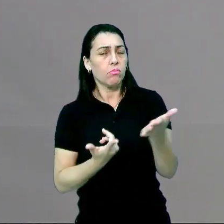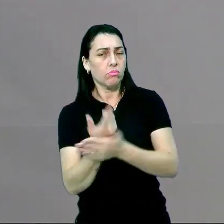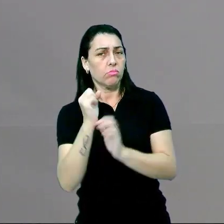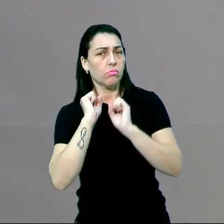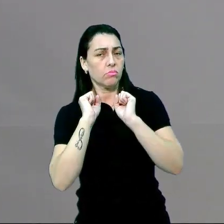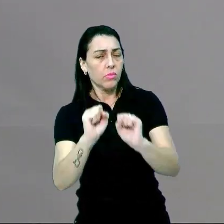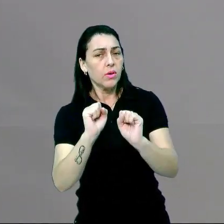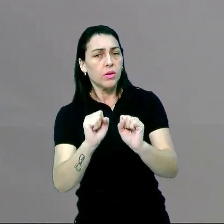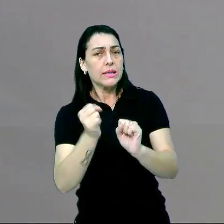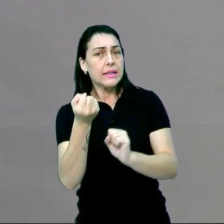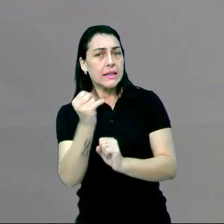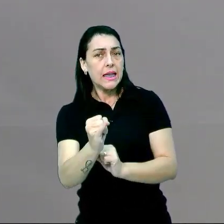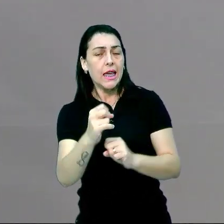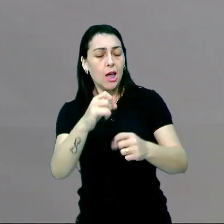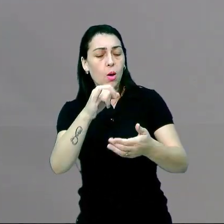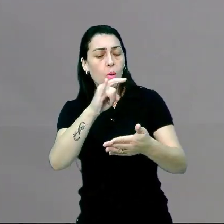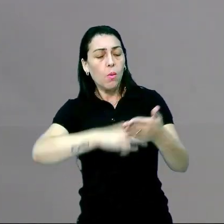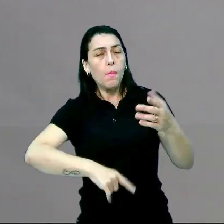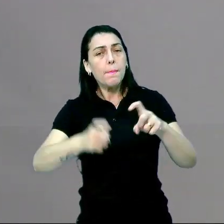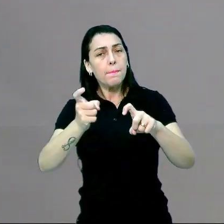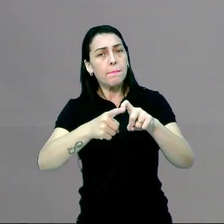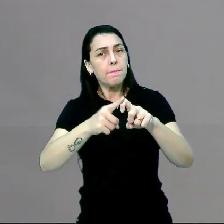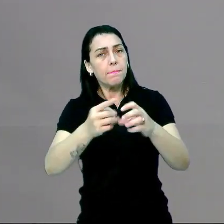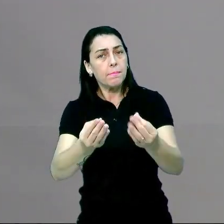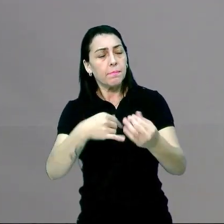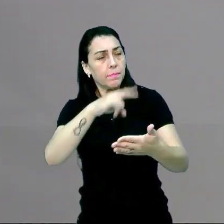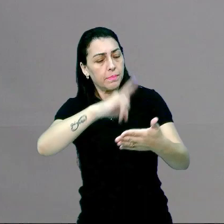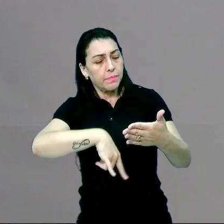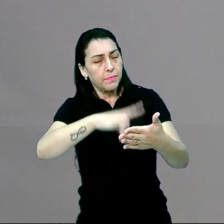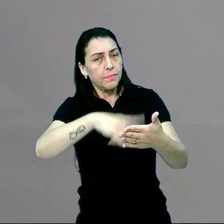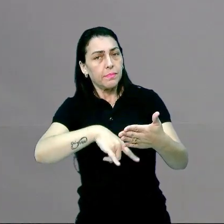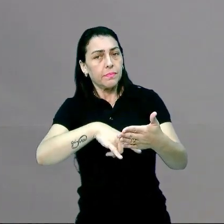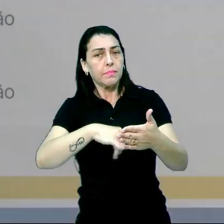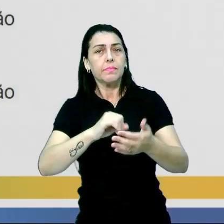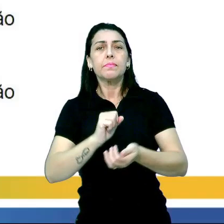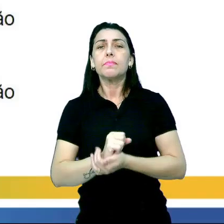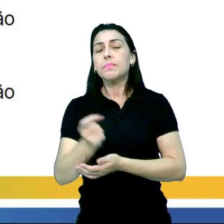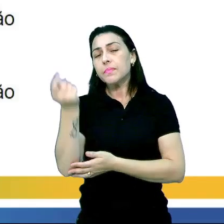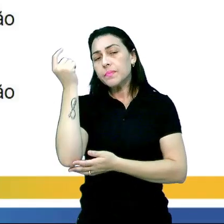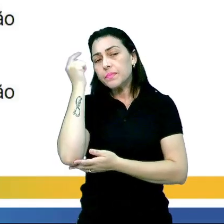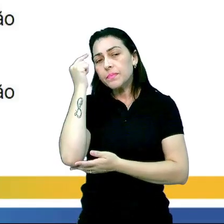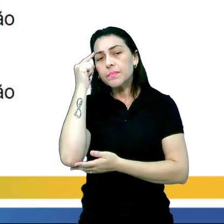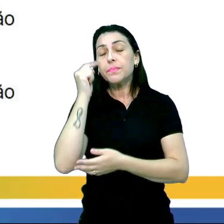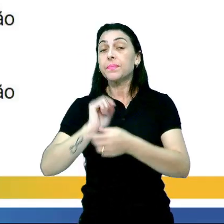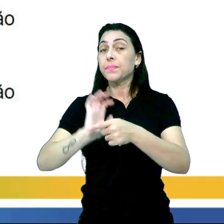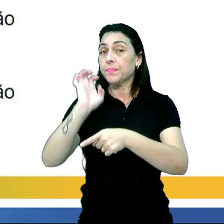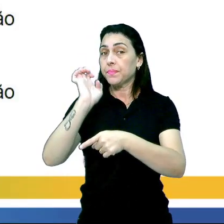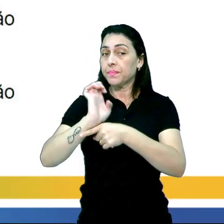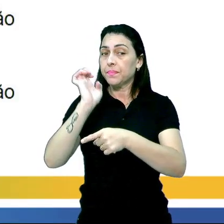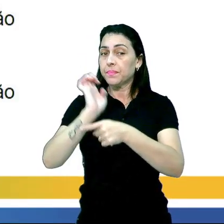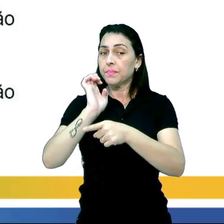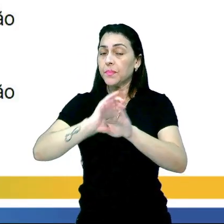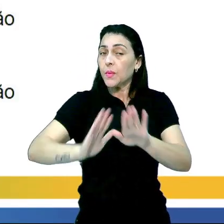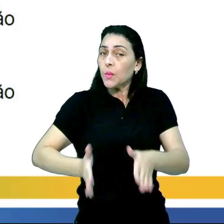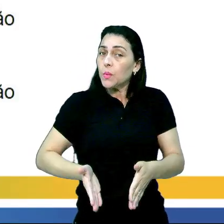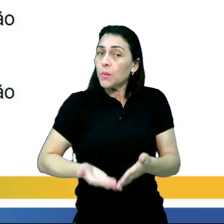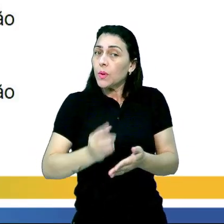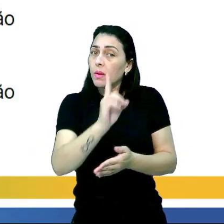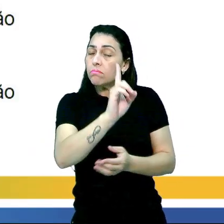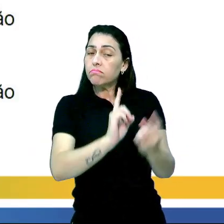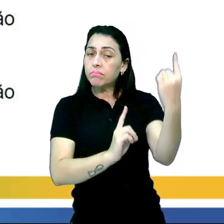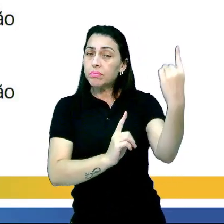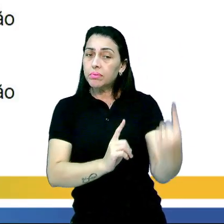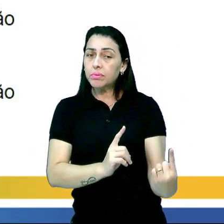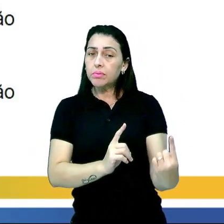comprar um medicamento se o médico indicar esse medicamento? Reflita. E na letra E,